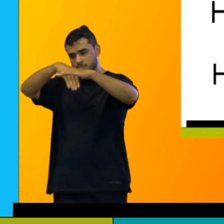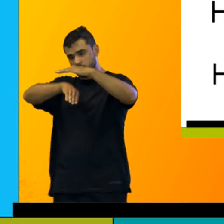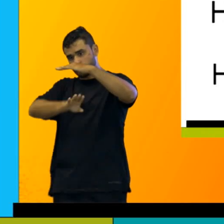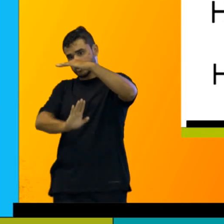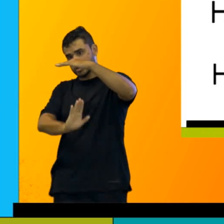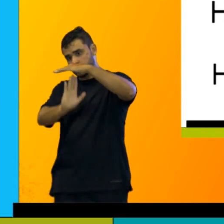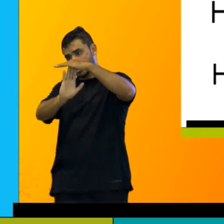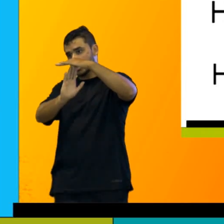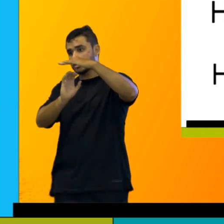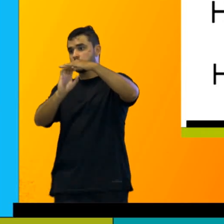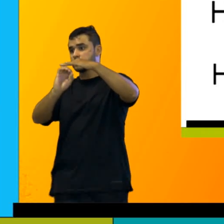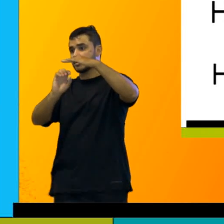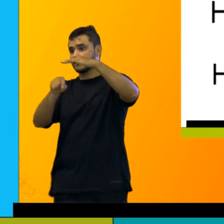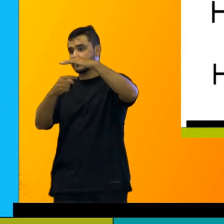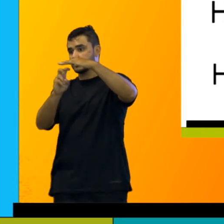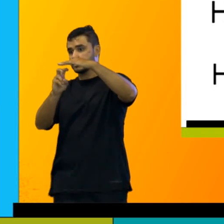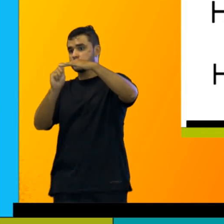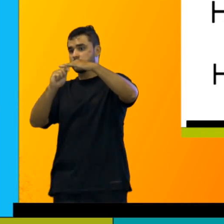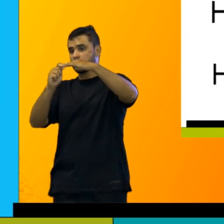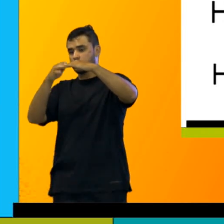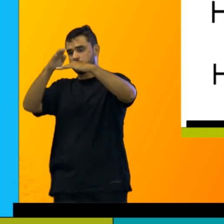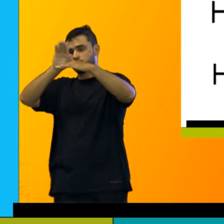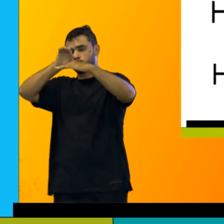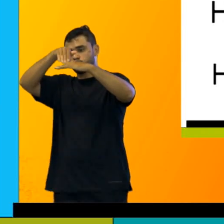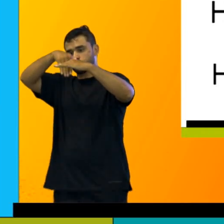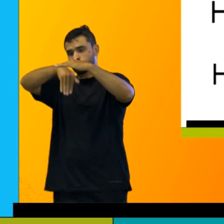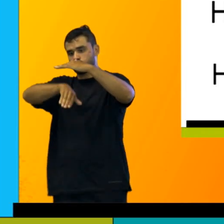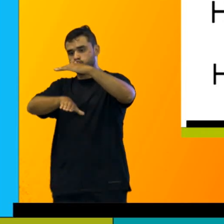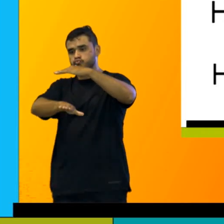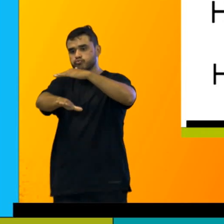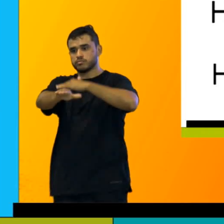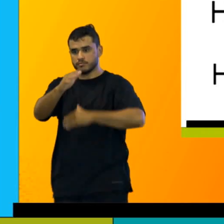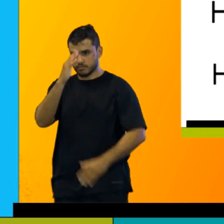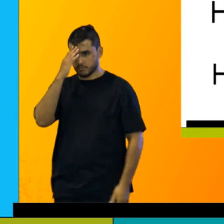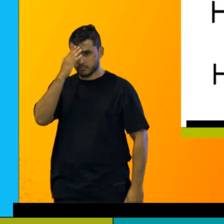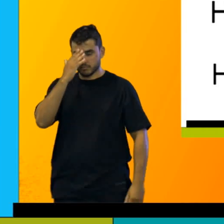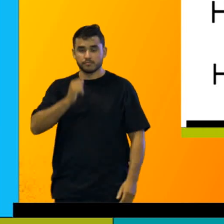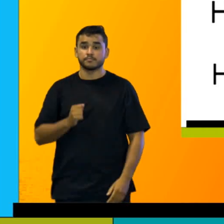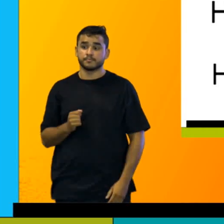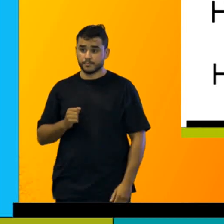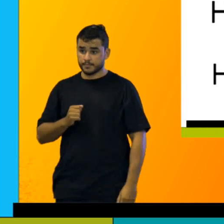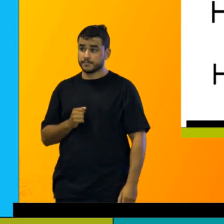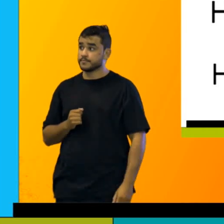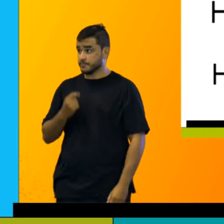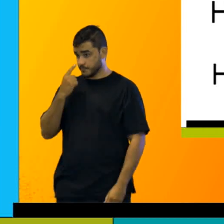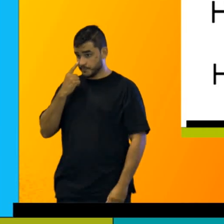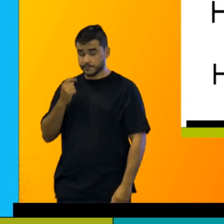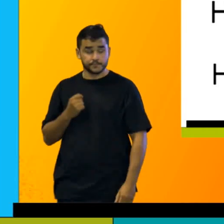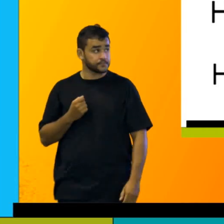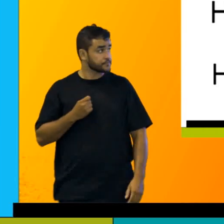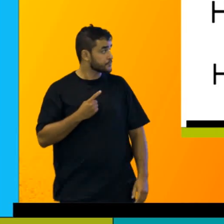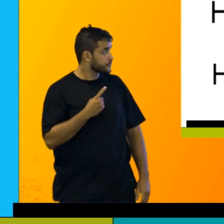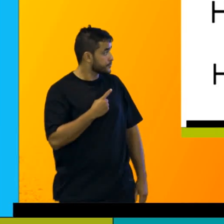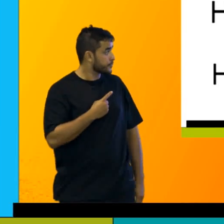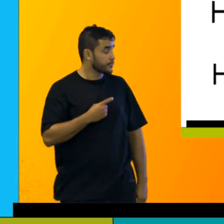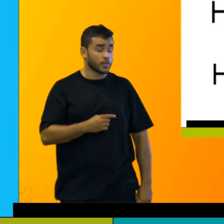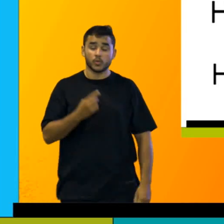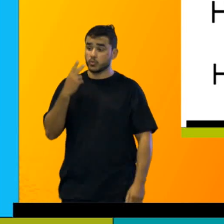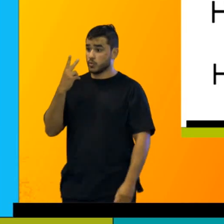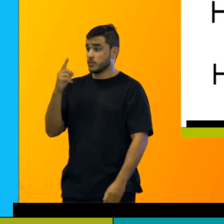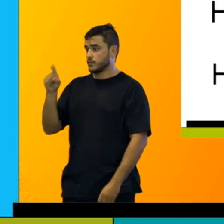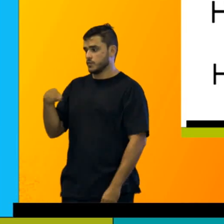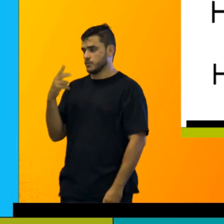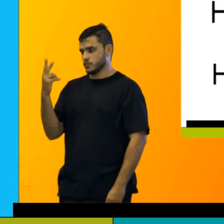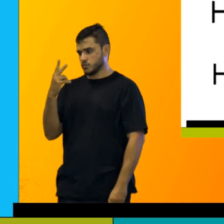4,02. Perfeito? Então, a altura mais R, né, deu 2,22,